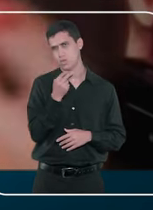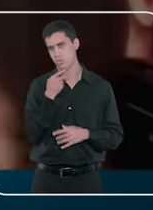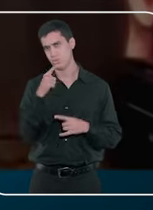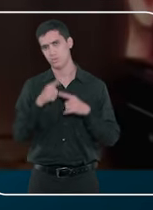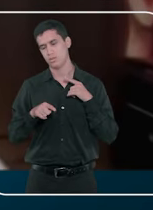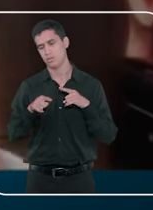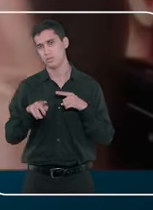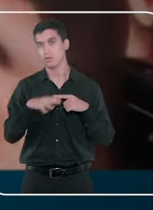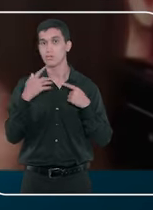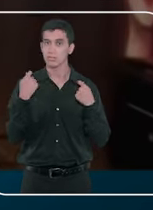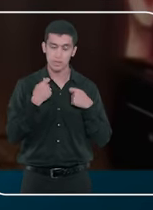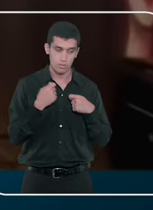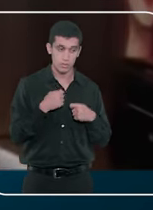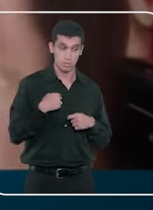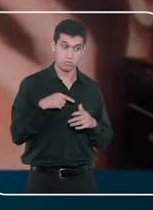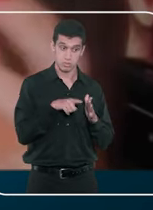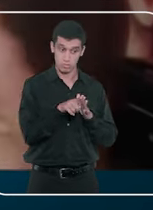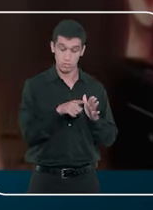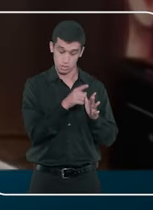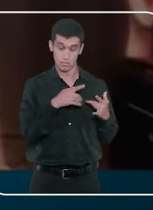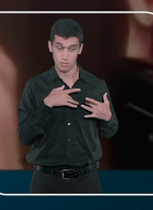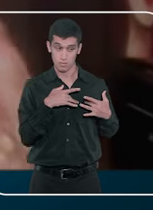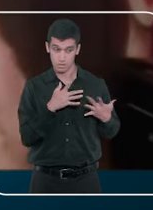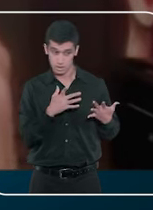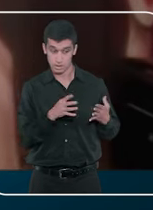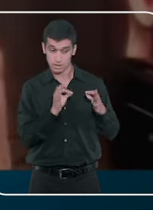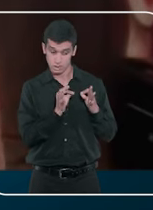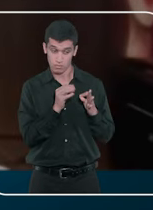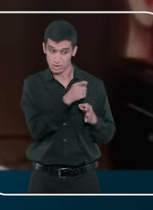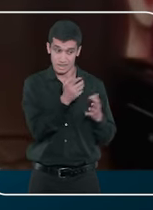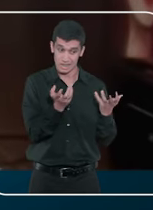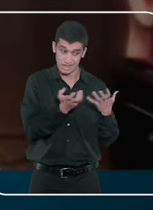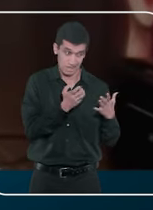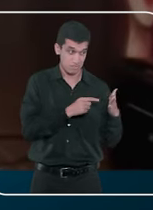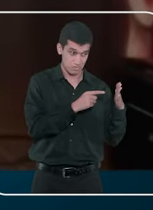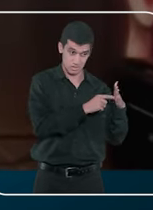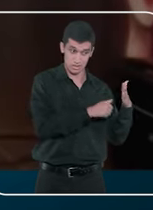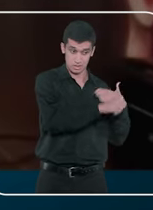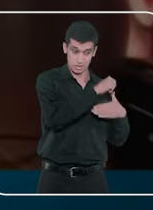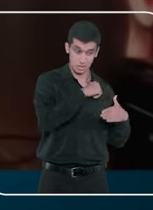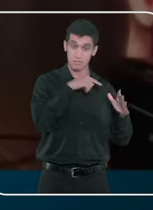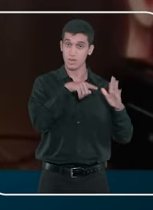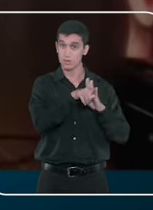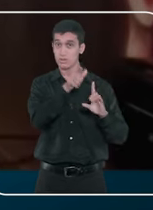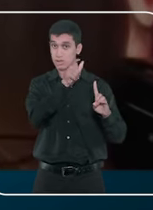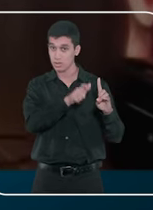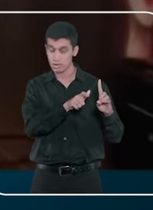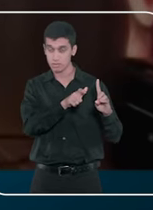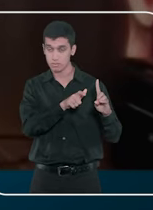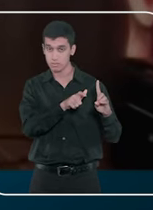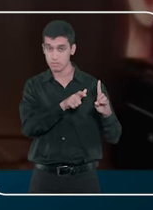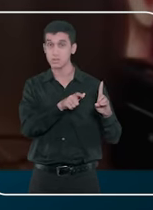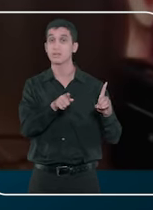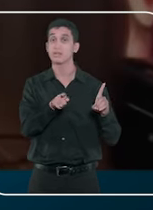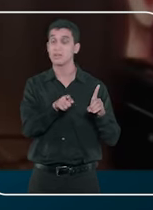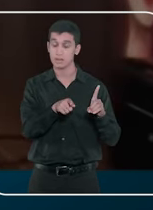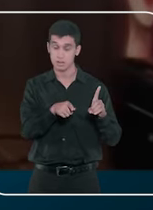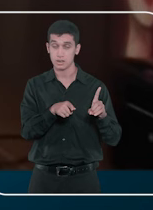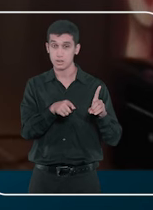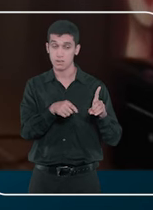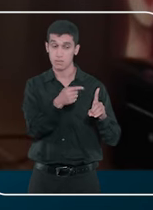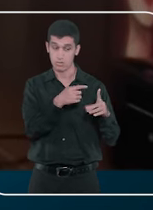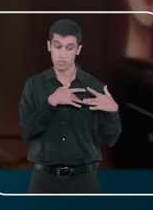acepção da contribuição recíproca e paralela entre os interessados. Além da voluntariedade,